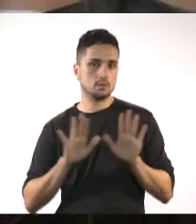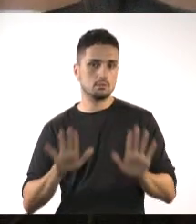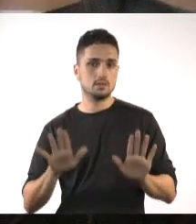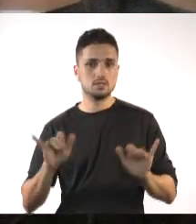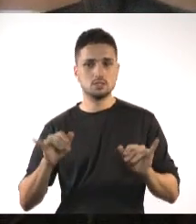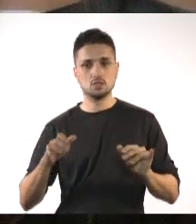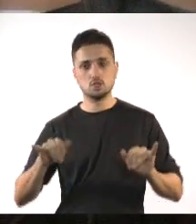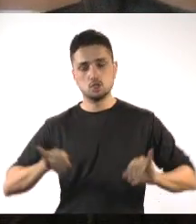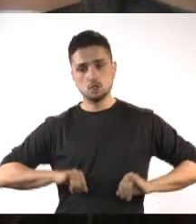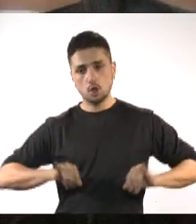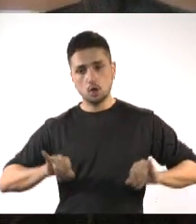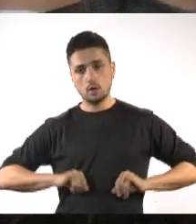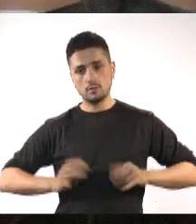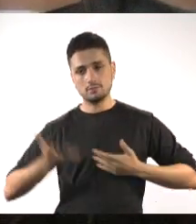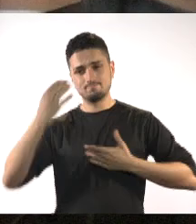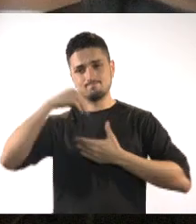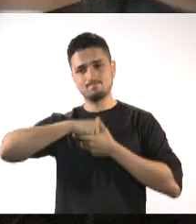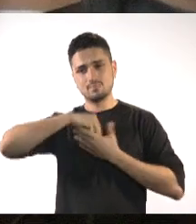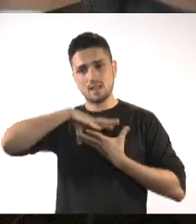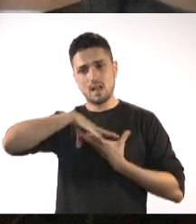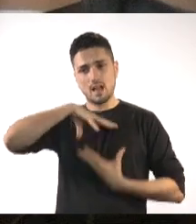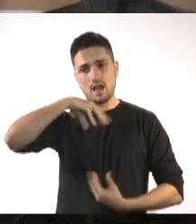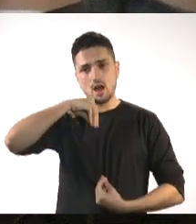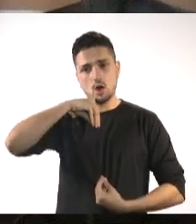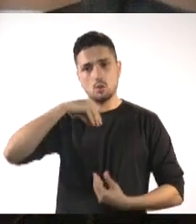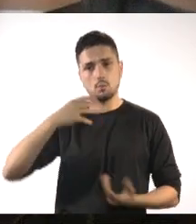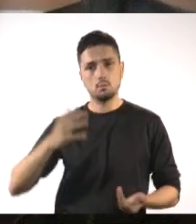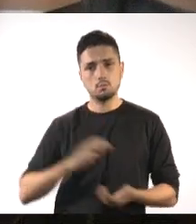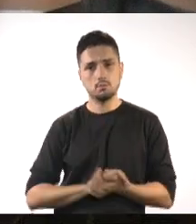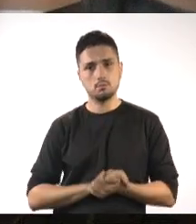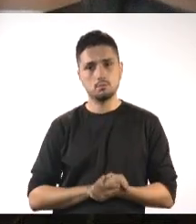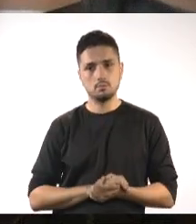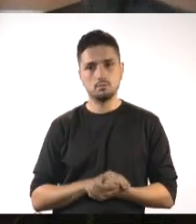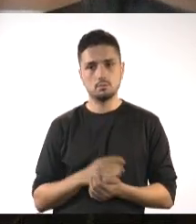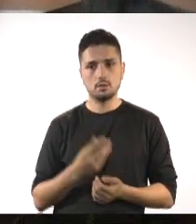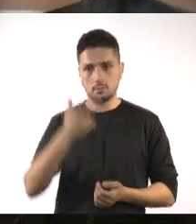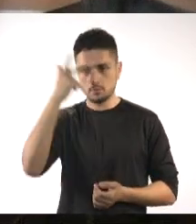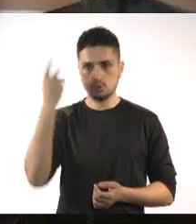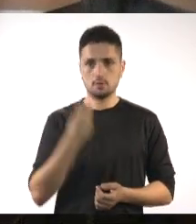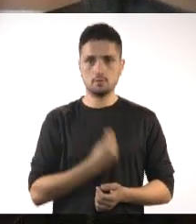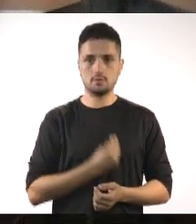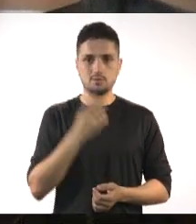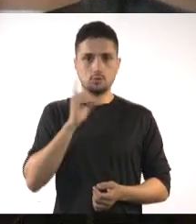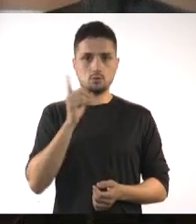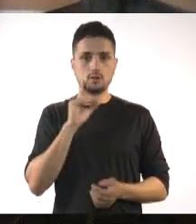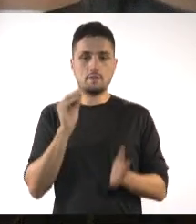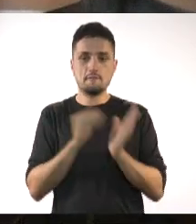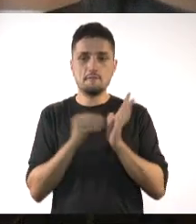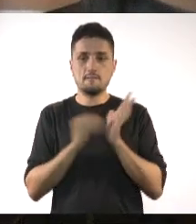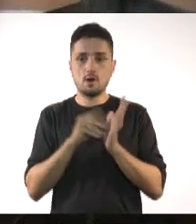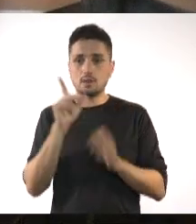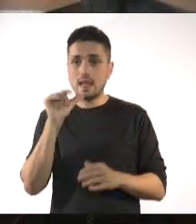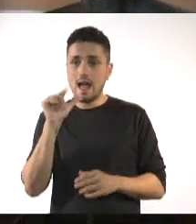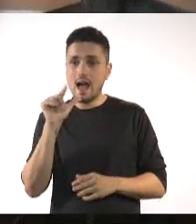os fatores que determinam que ele vive o dia a dia, né? A falta da água.